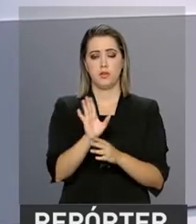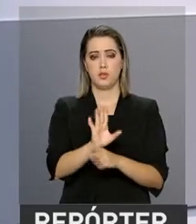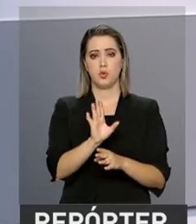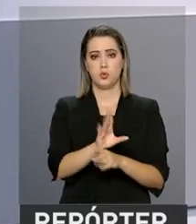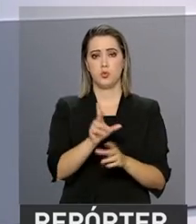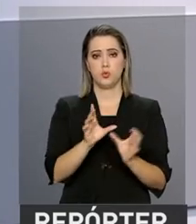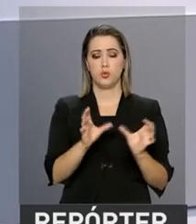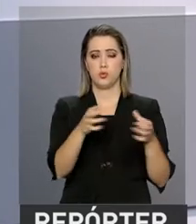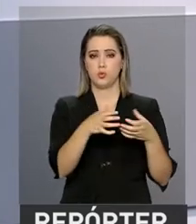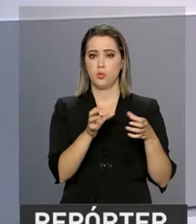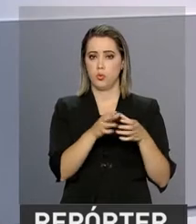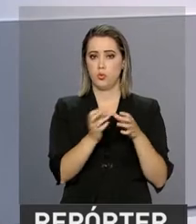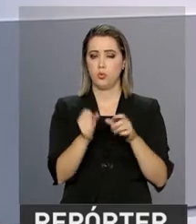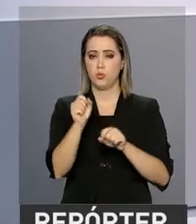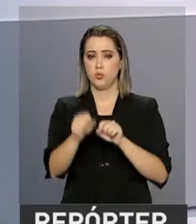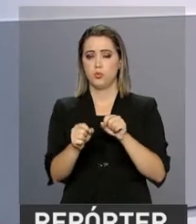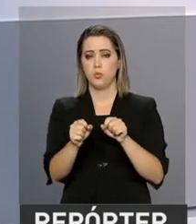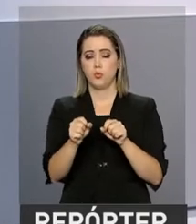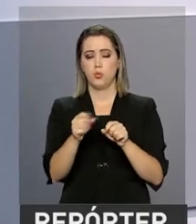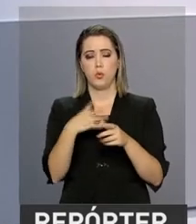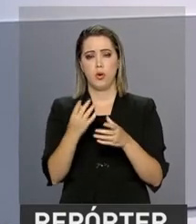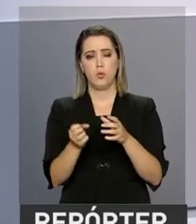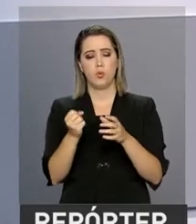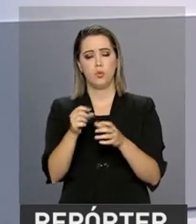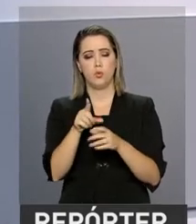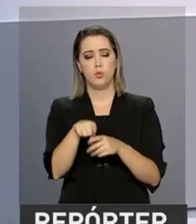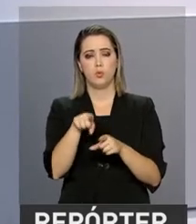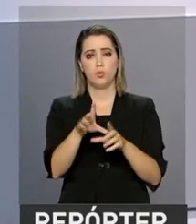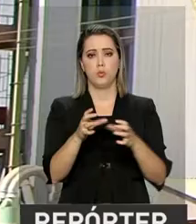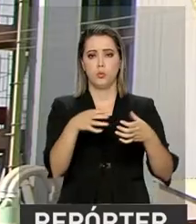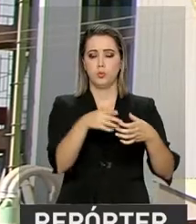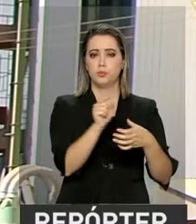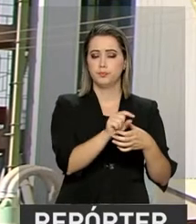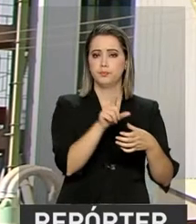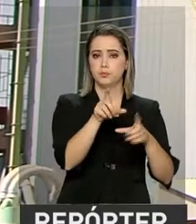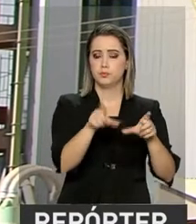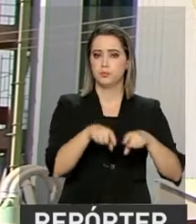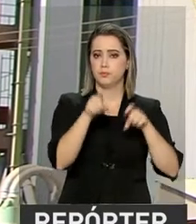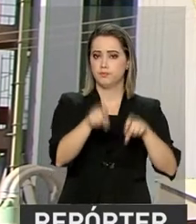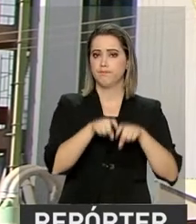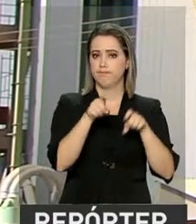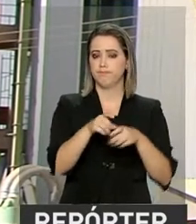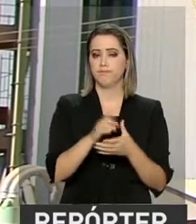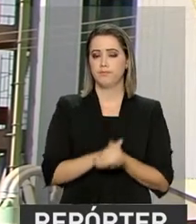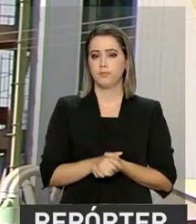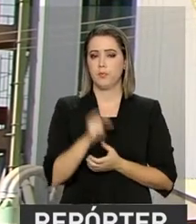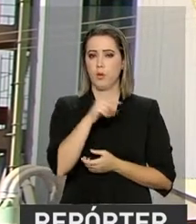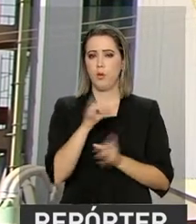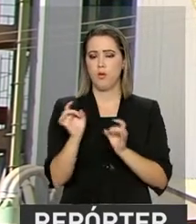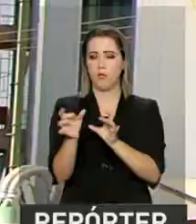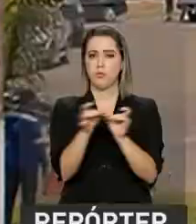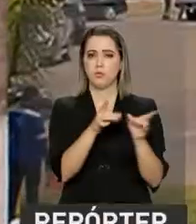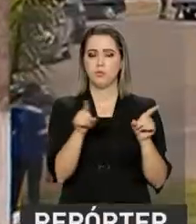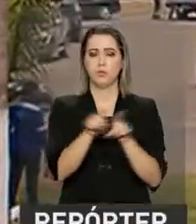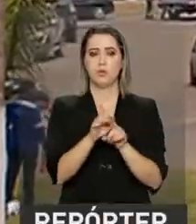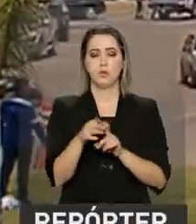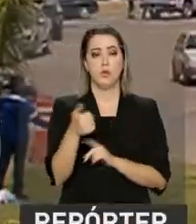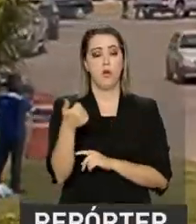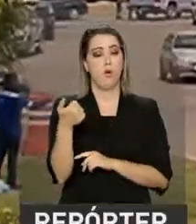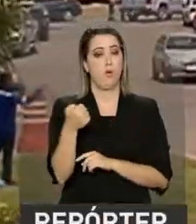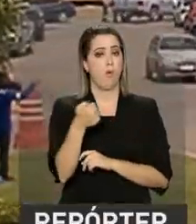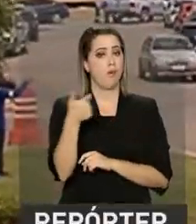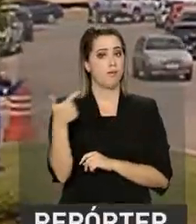cadastrados no programa de vendas em balcão o leilão prevê o transporte de quase